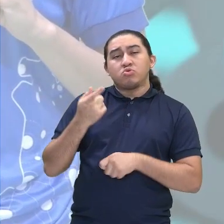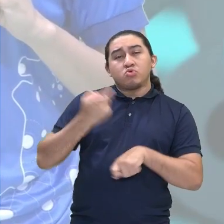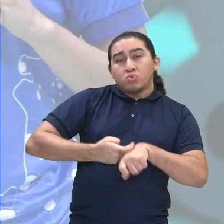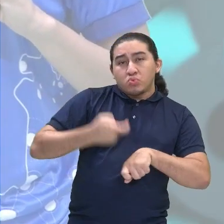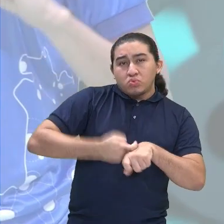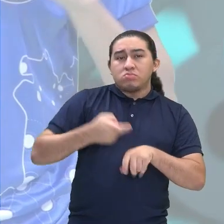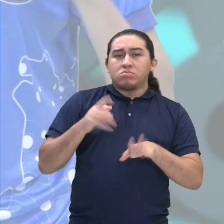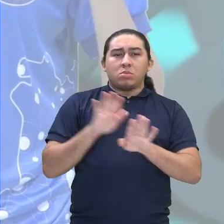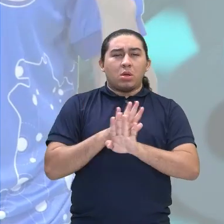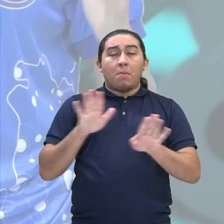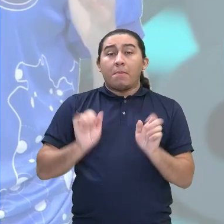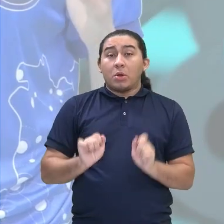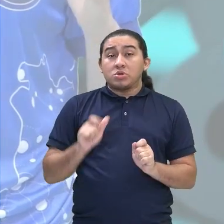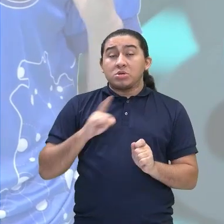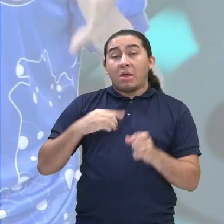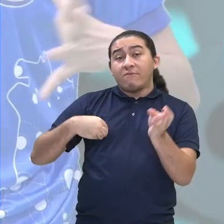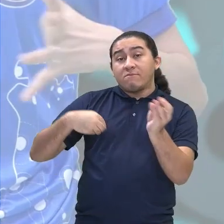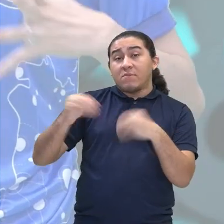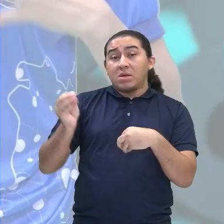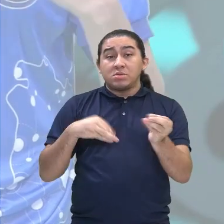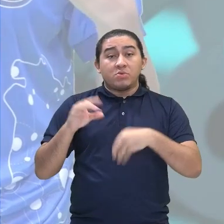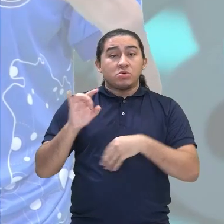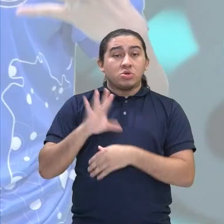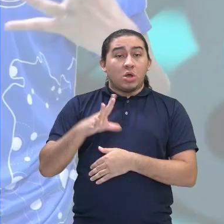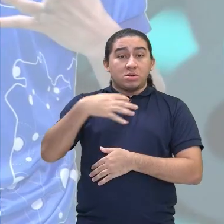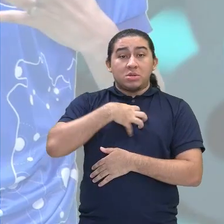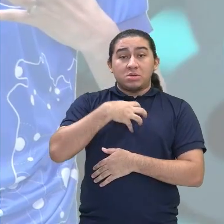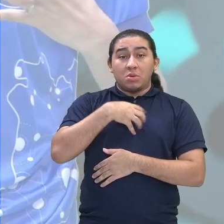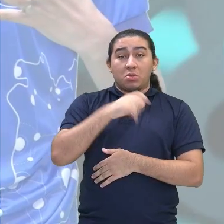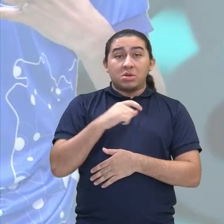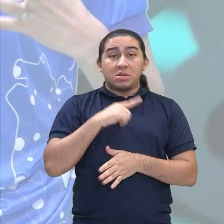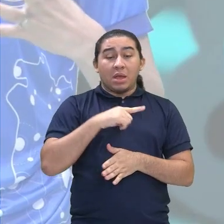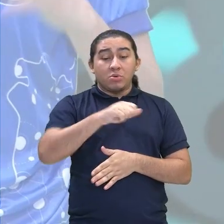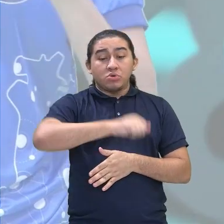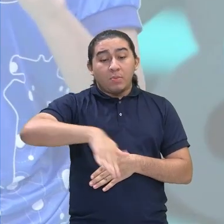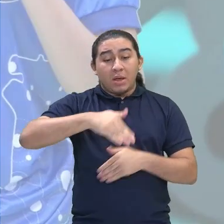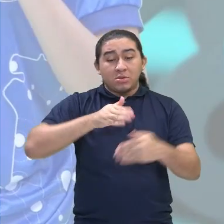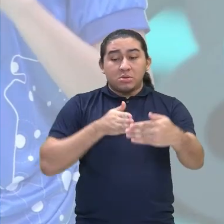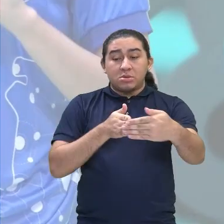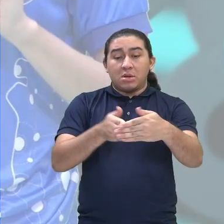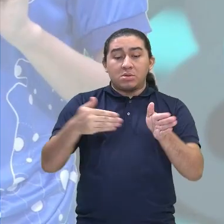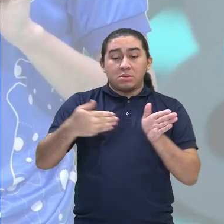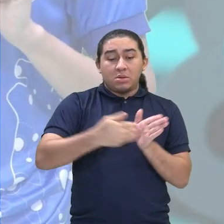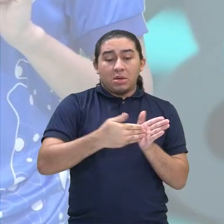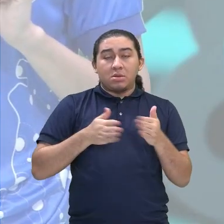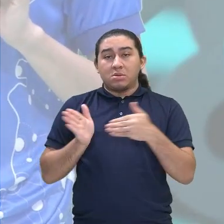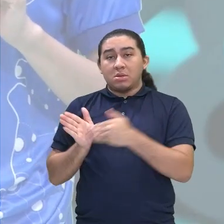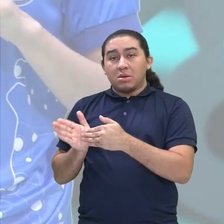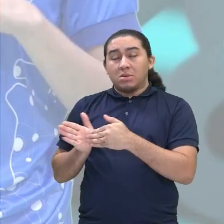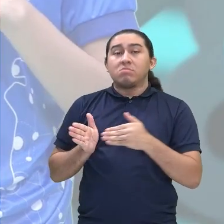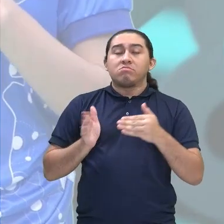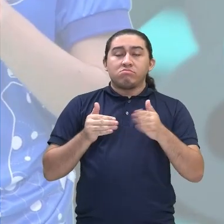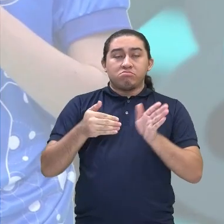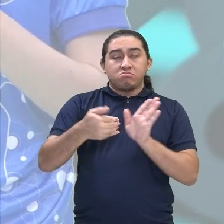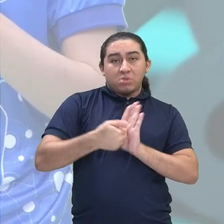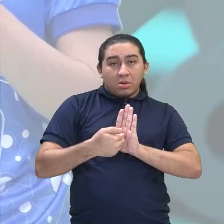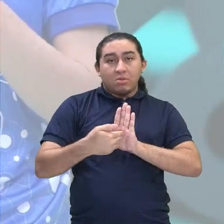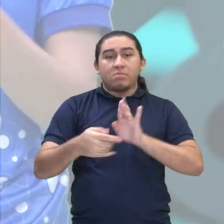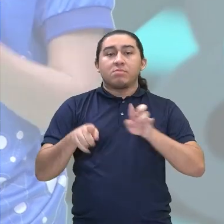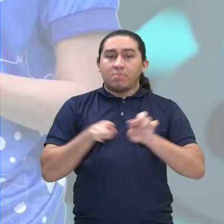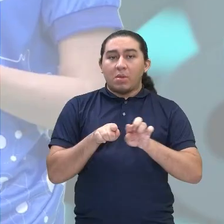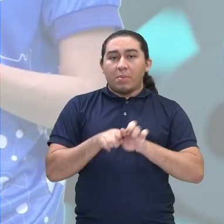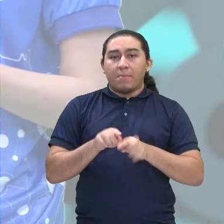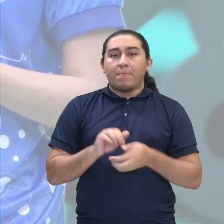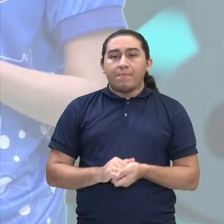trazendo apenas essa sensação da limitação espacial. vamos avançar e enxergar que